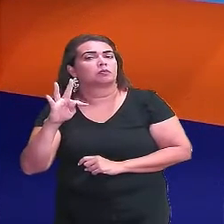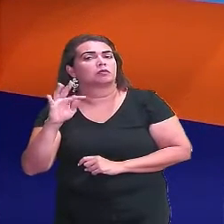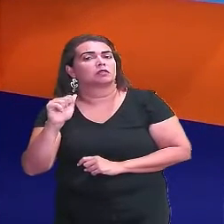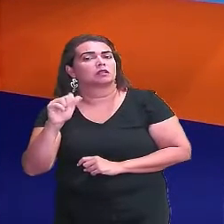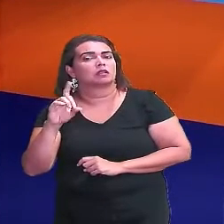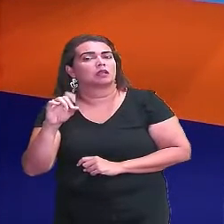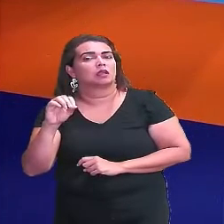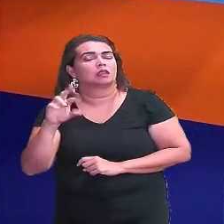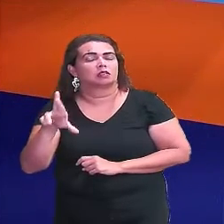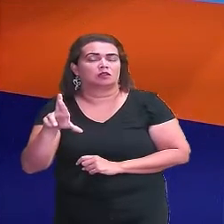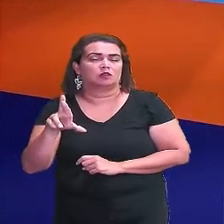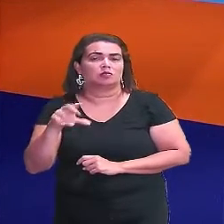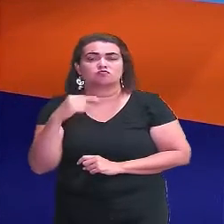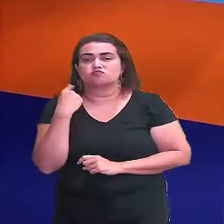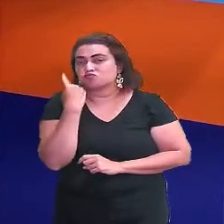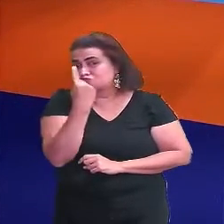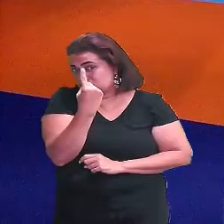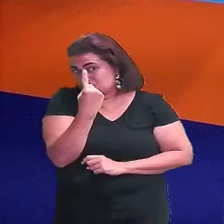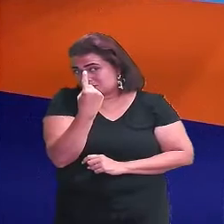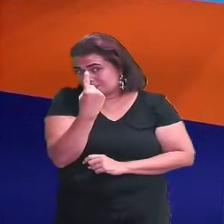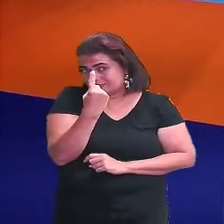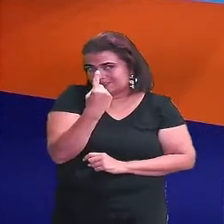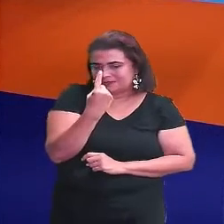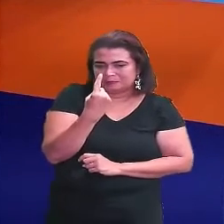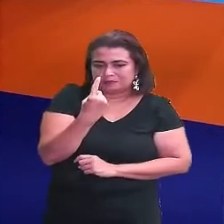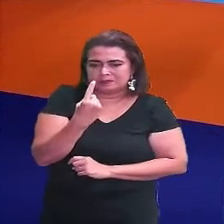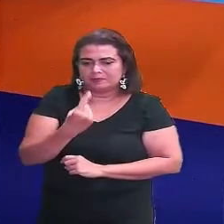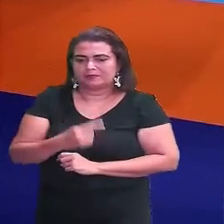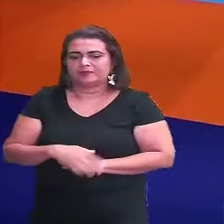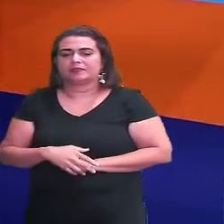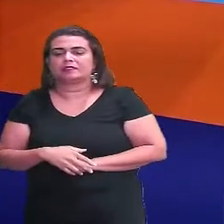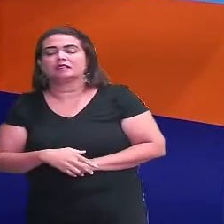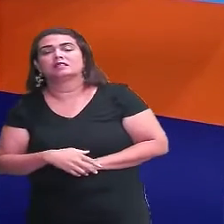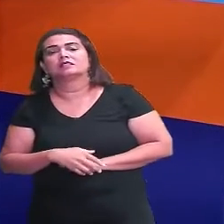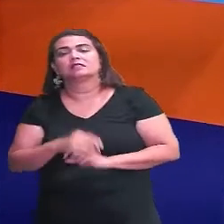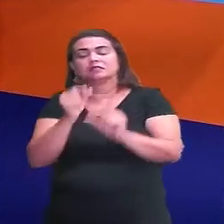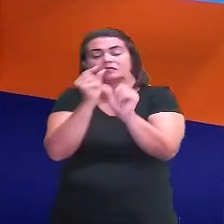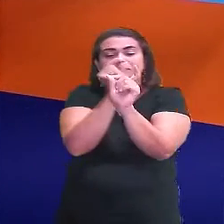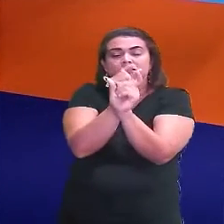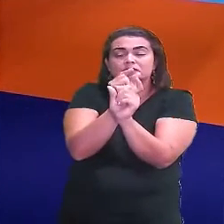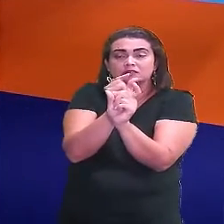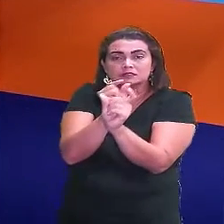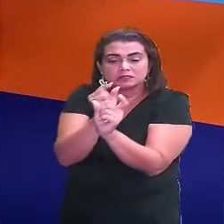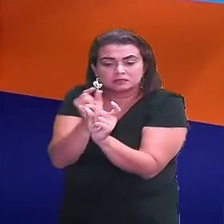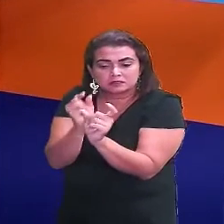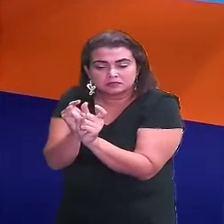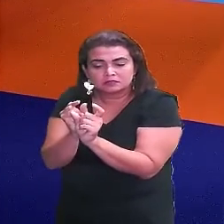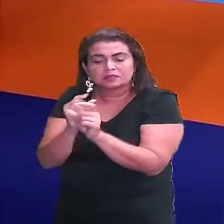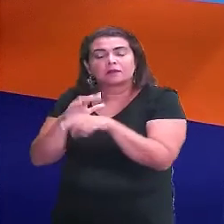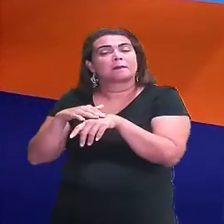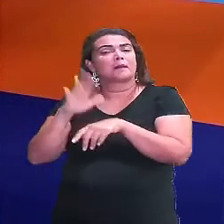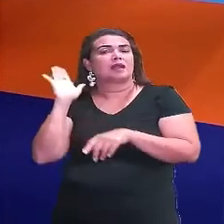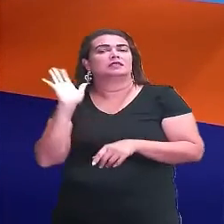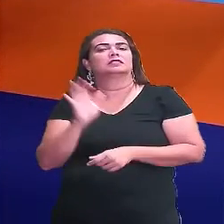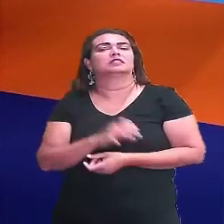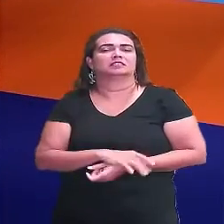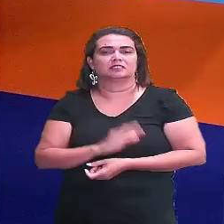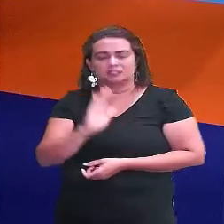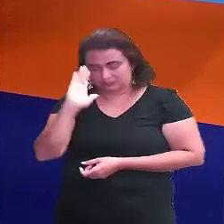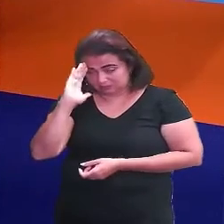computador. Então, a única palavra polissílaba é essa, computador.